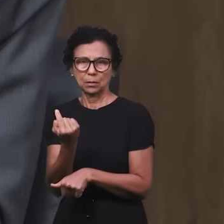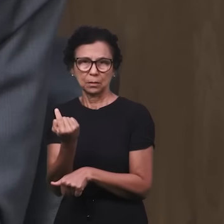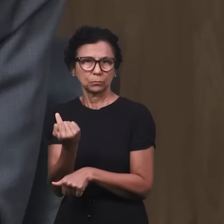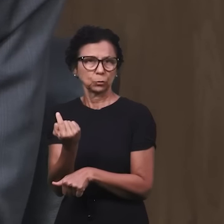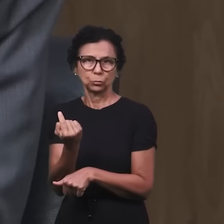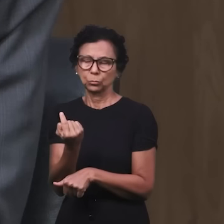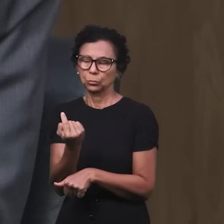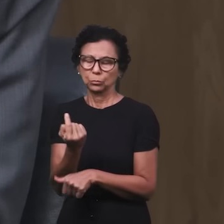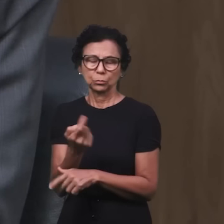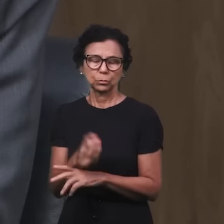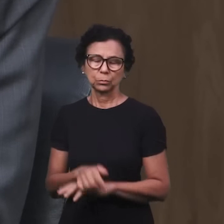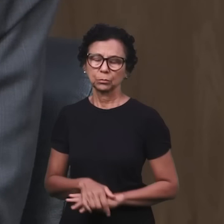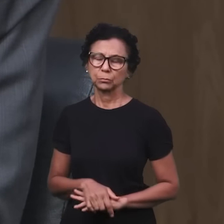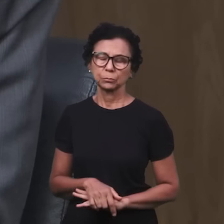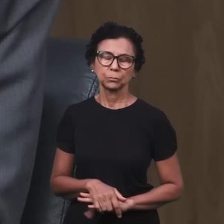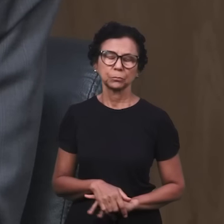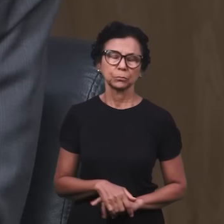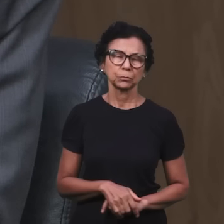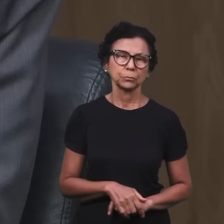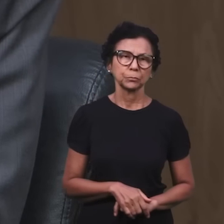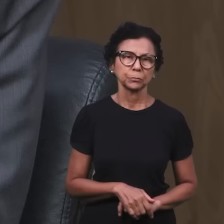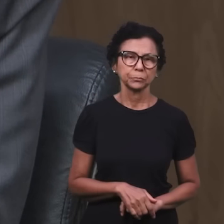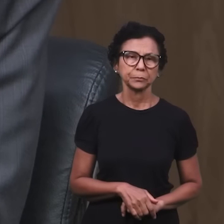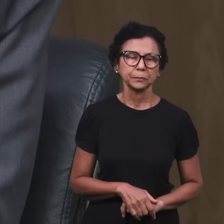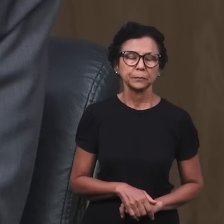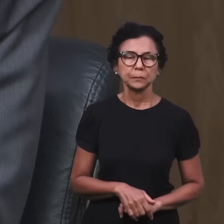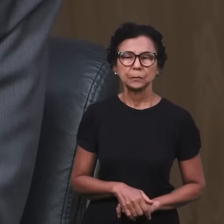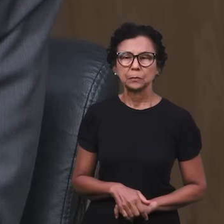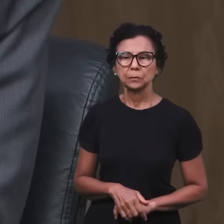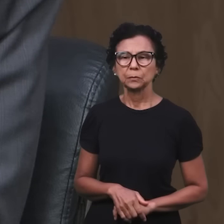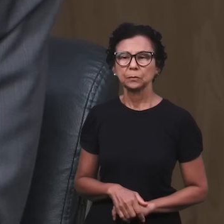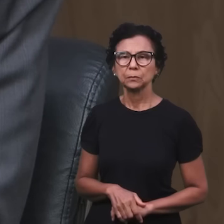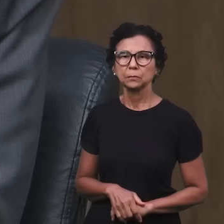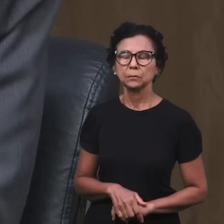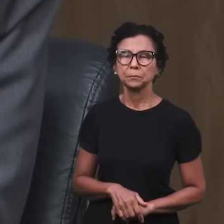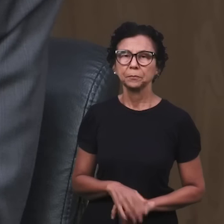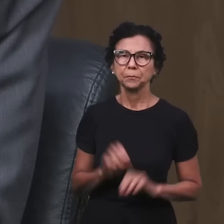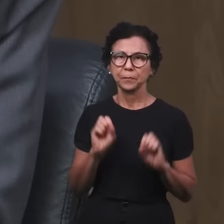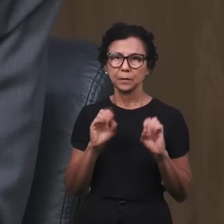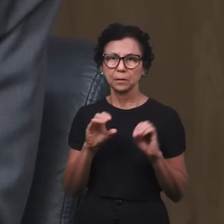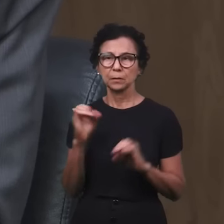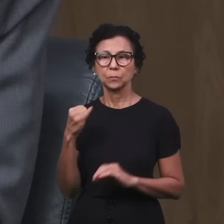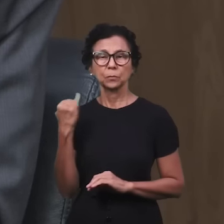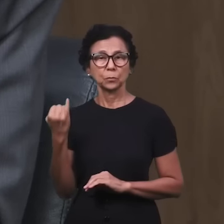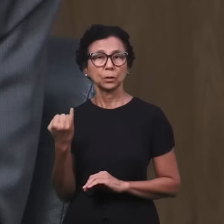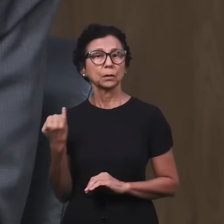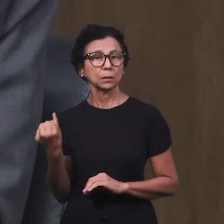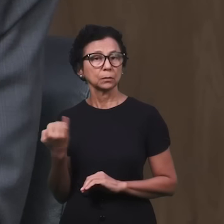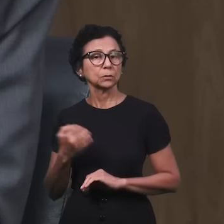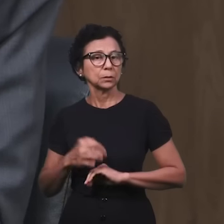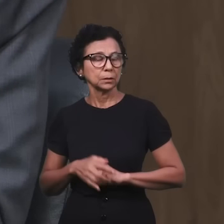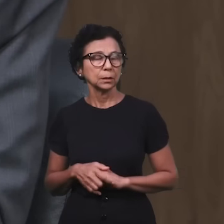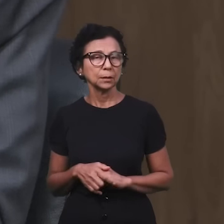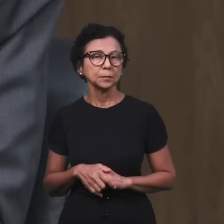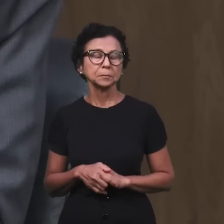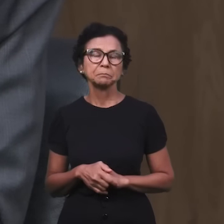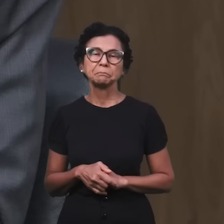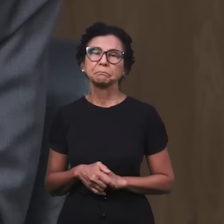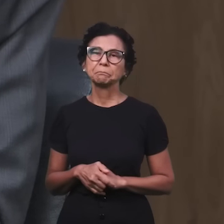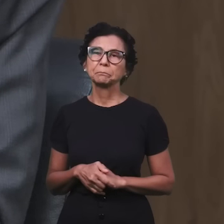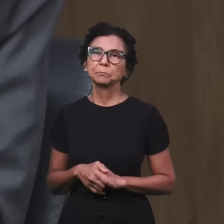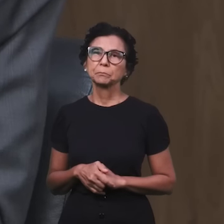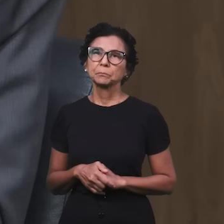Isso como ensino, Alexandre, para a igreja foi muito importante. Porque em momento